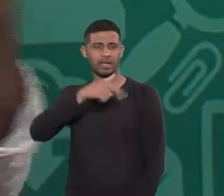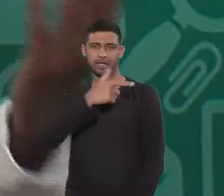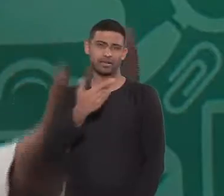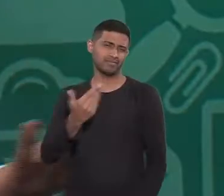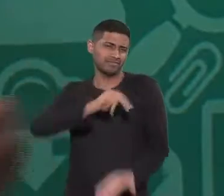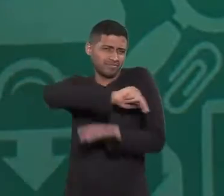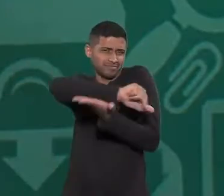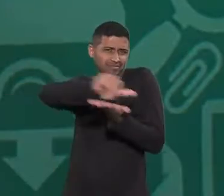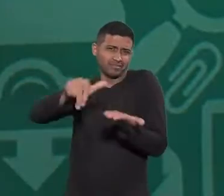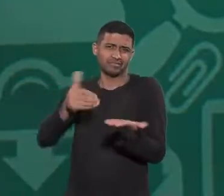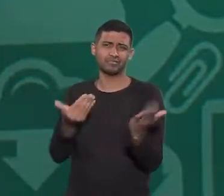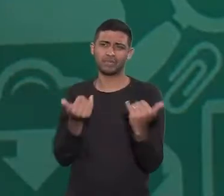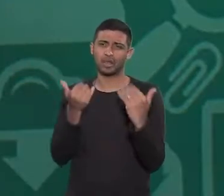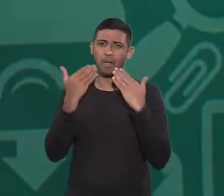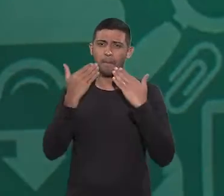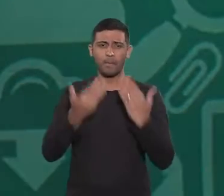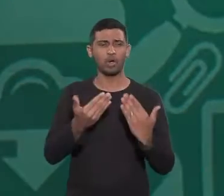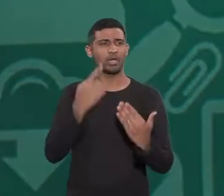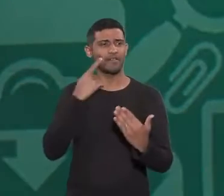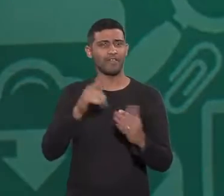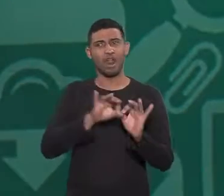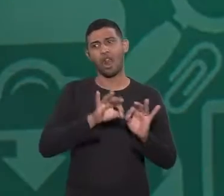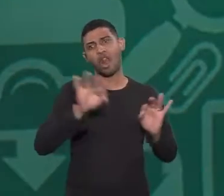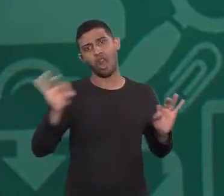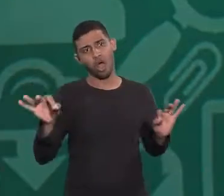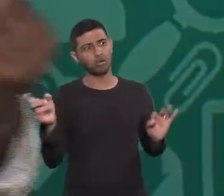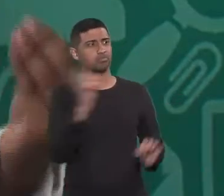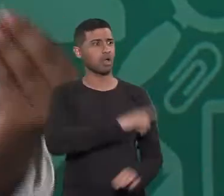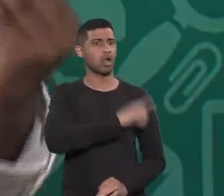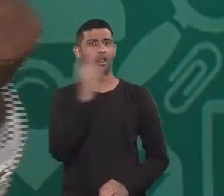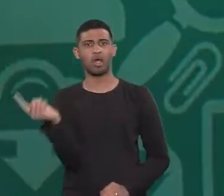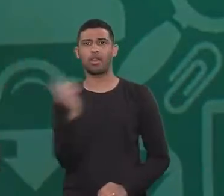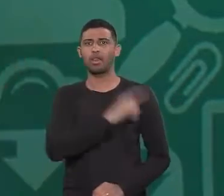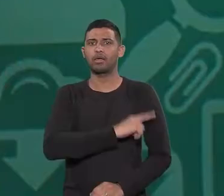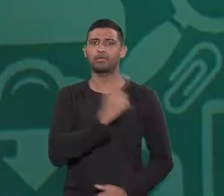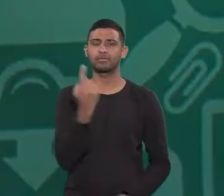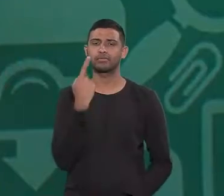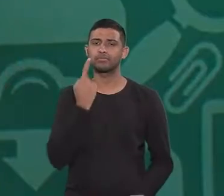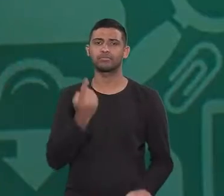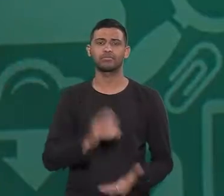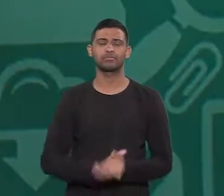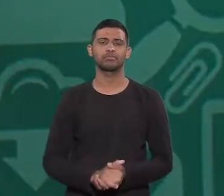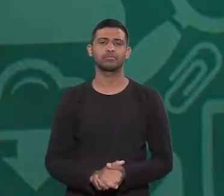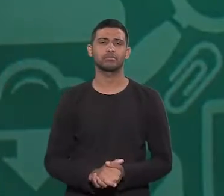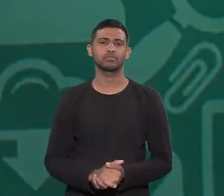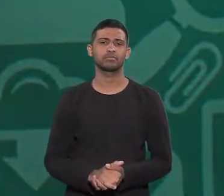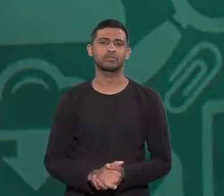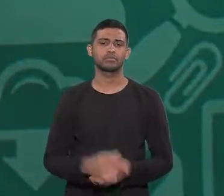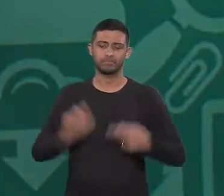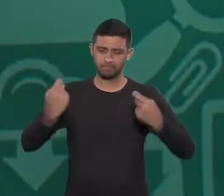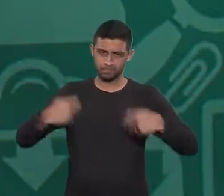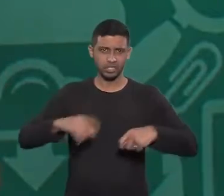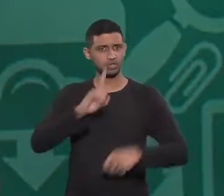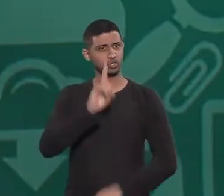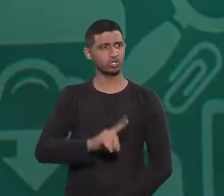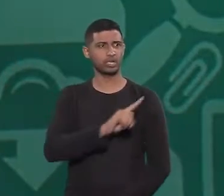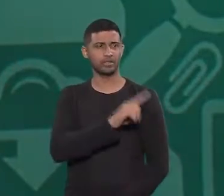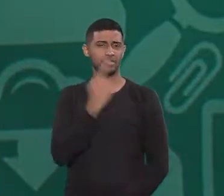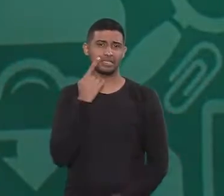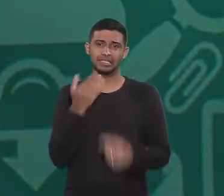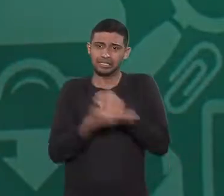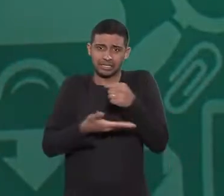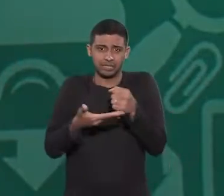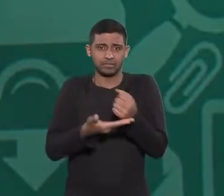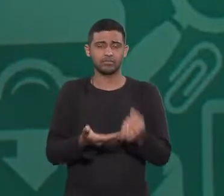que é de diversos jovens como ele, precisa para ir do MEA até o centro, do centro até o MEA. Ele precisa, no mínimo,